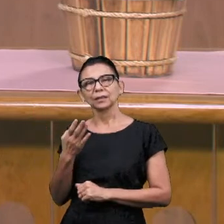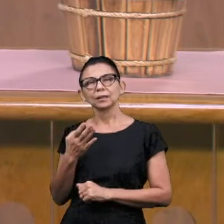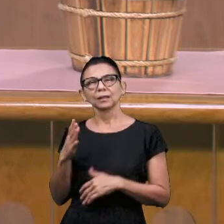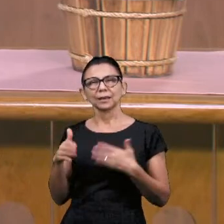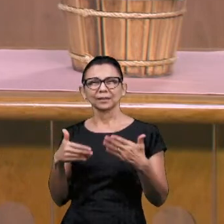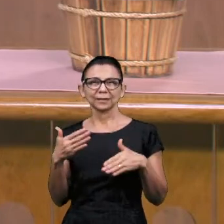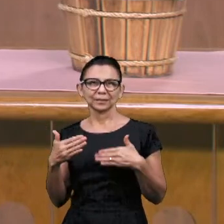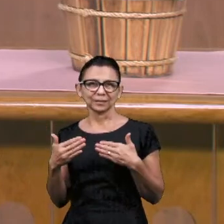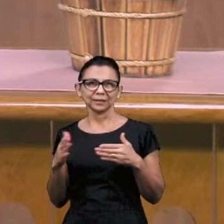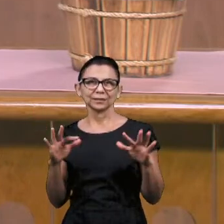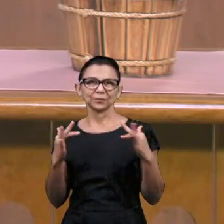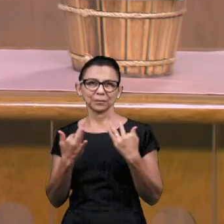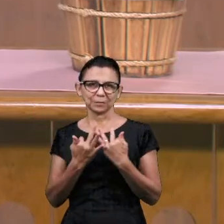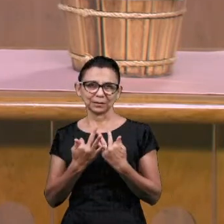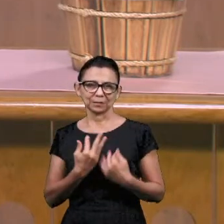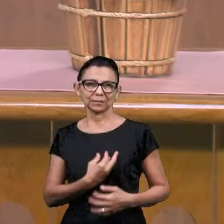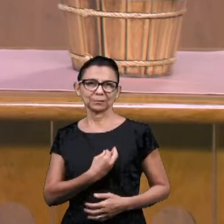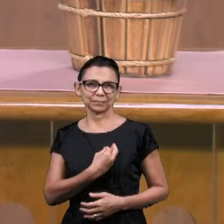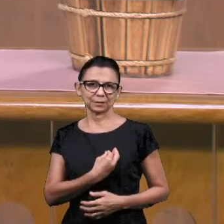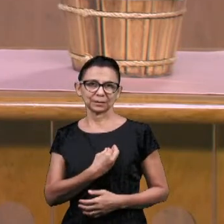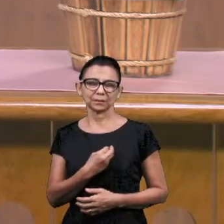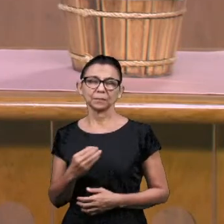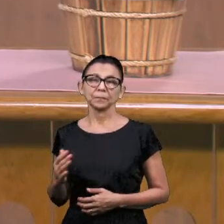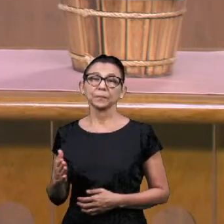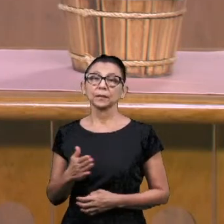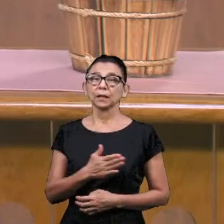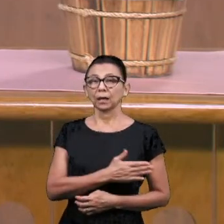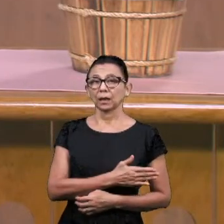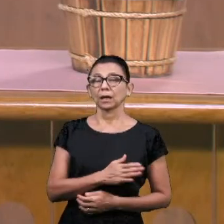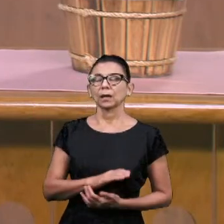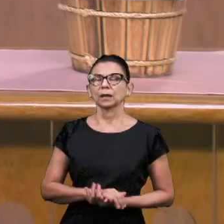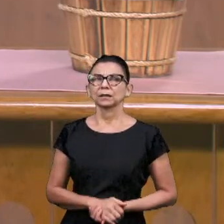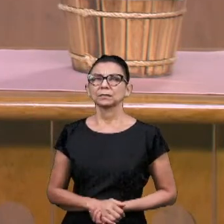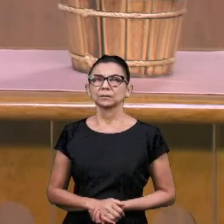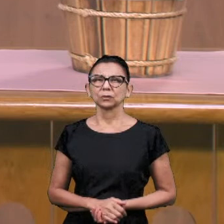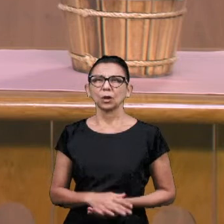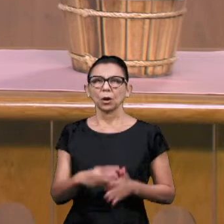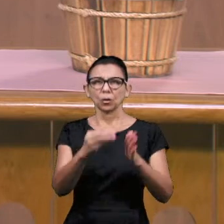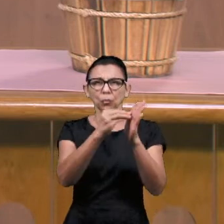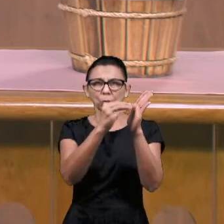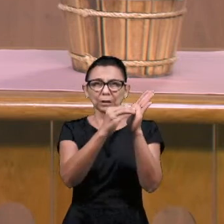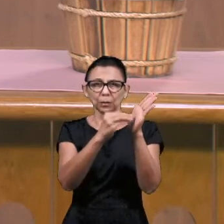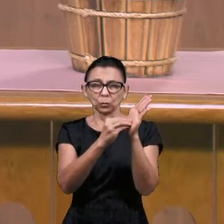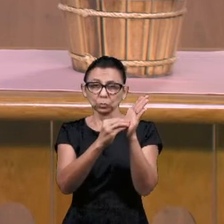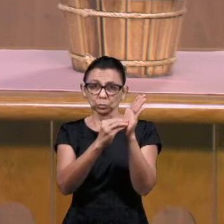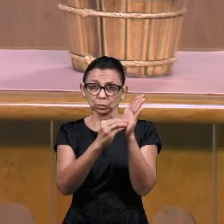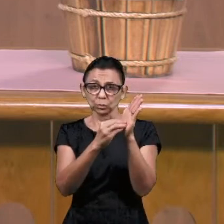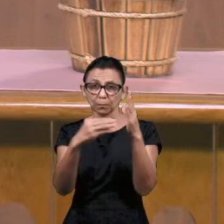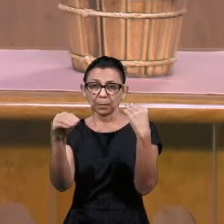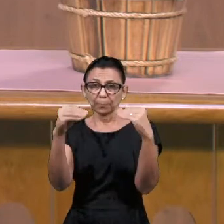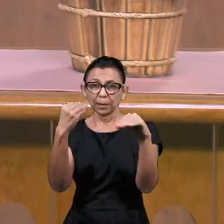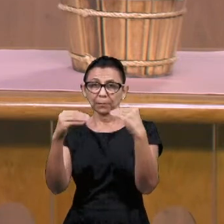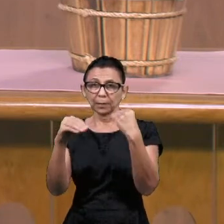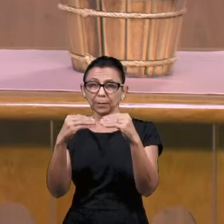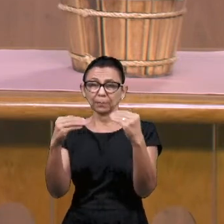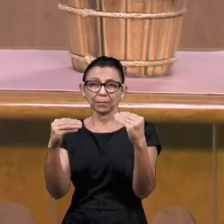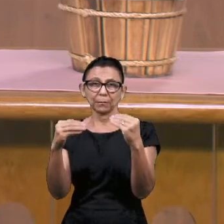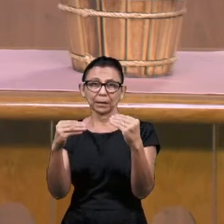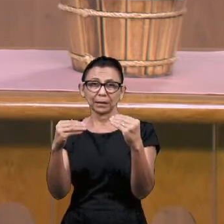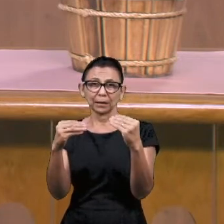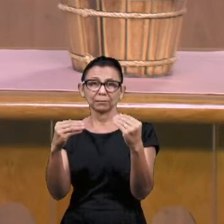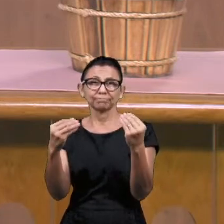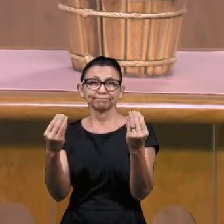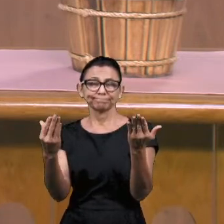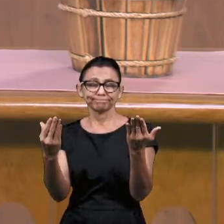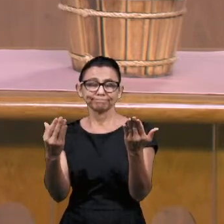vídeo, tá certo? Irmãos, é o seguinte, nós temos recebido diversos conteúdos. Só nesta última semana, 8